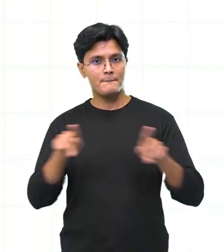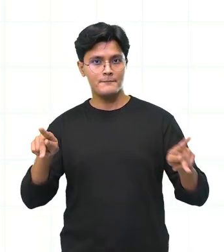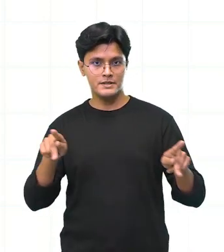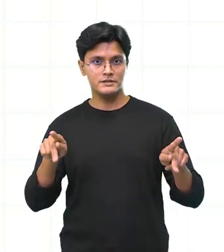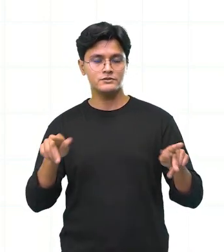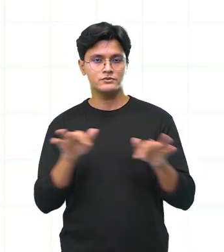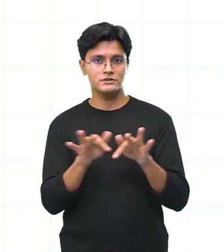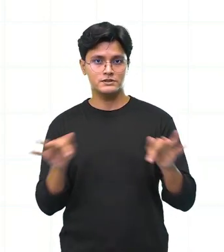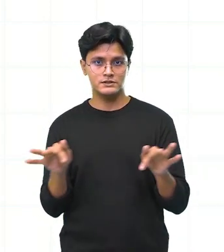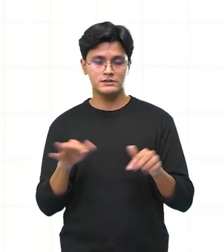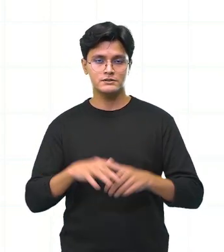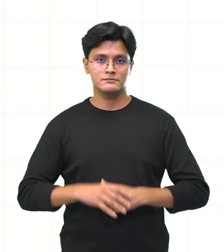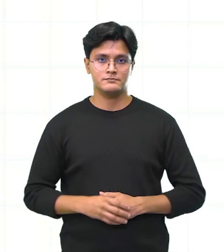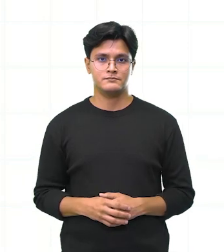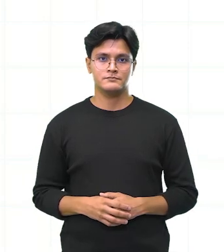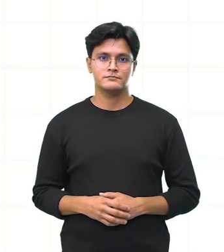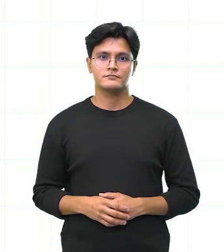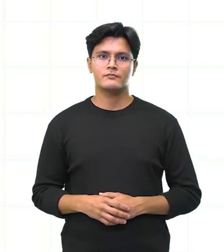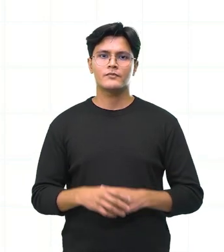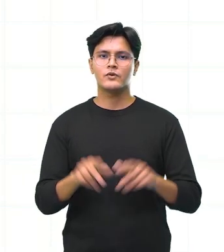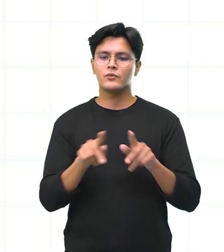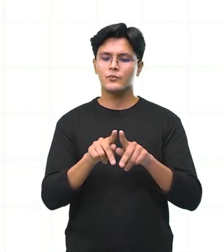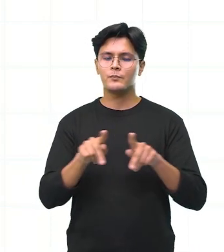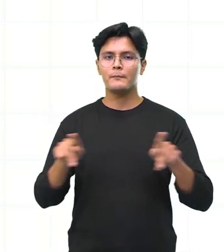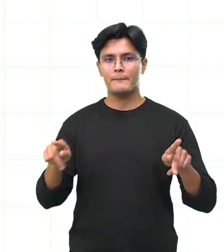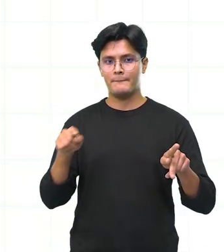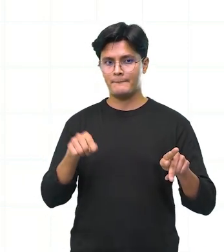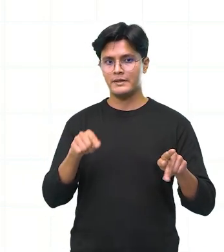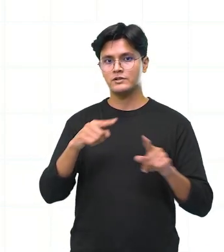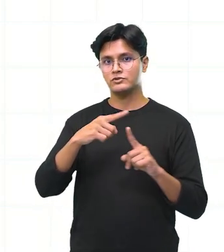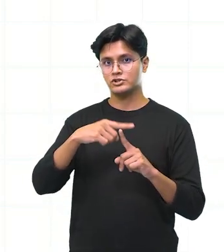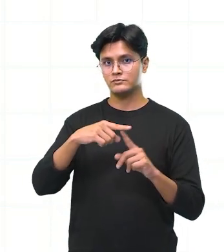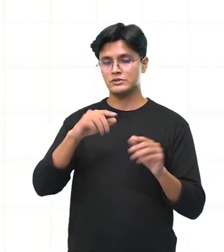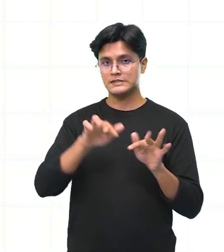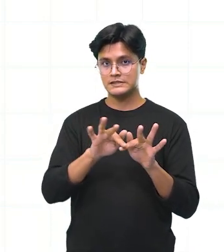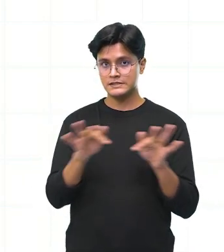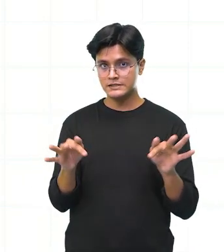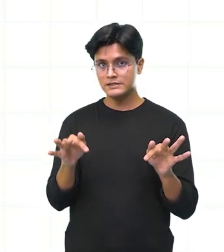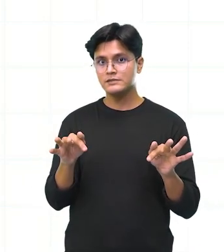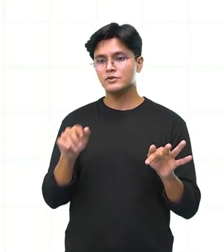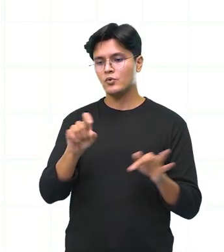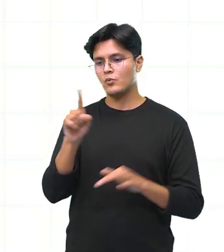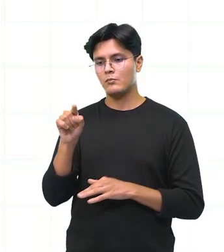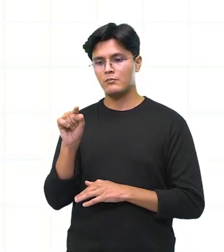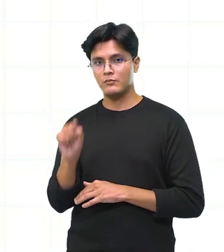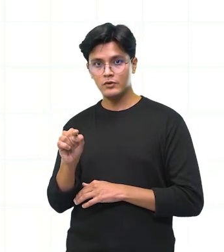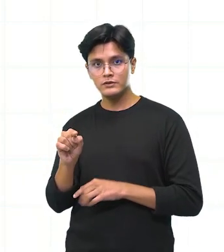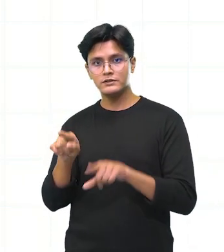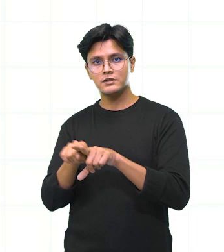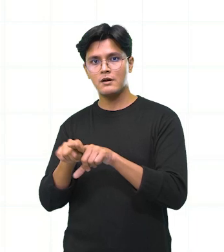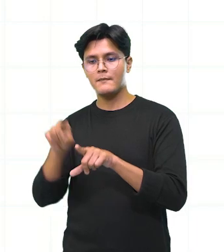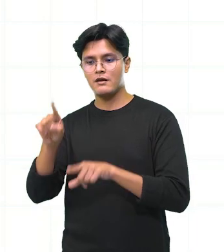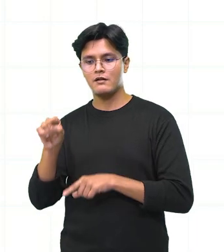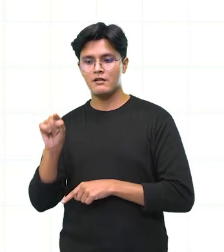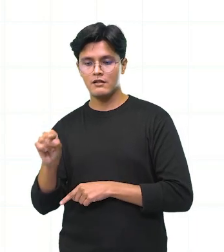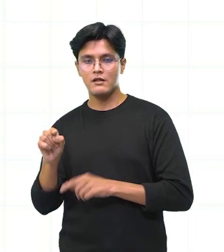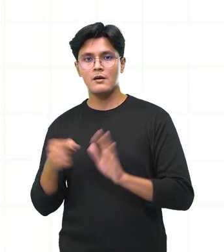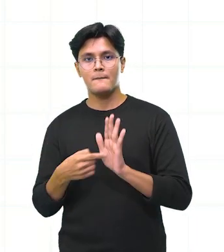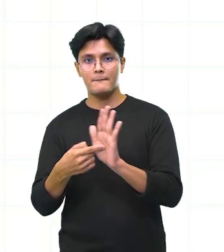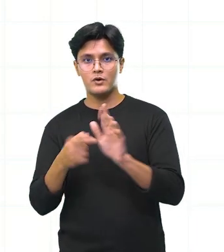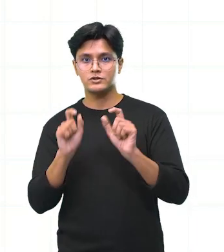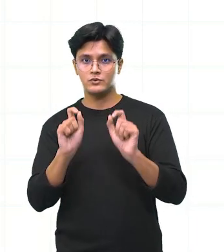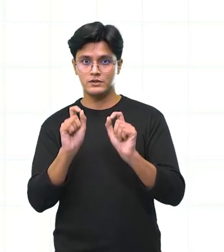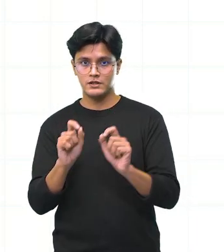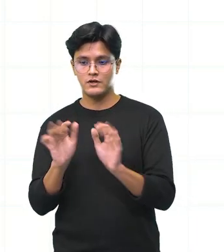o ponto de interrogação, né, o ponto final e a exclamação indicam o fim